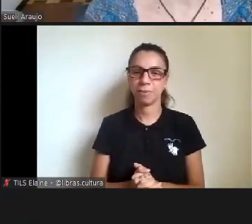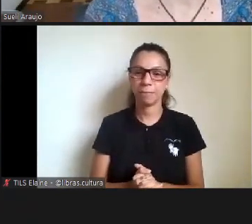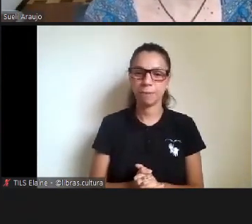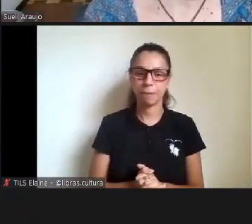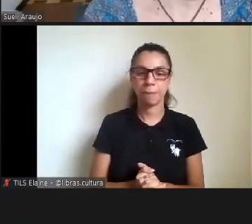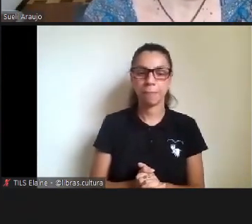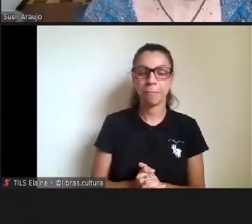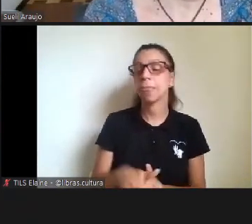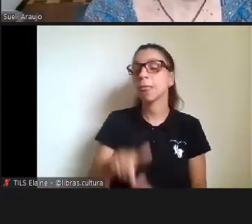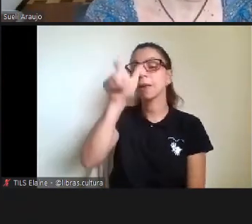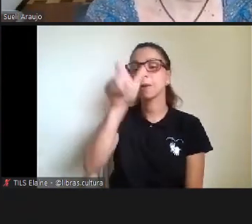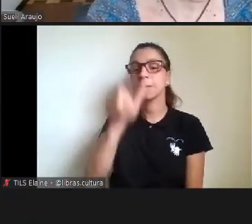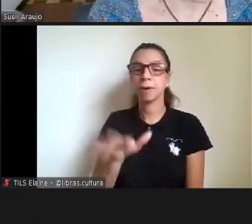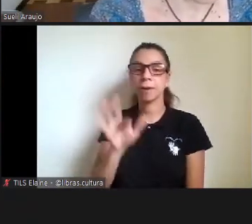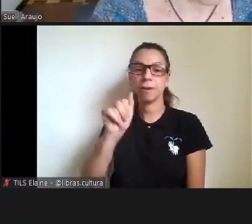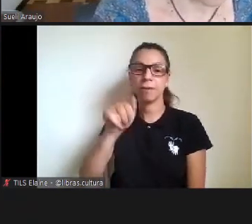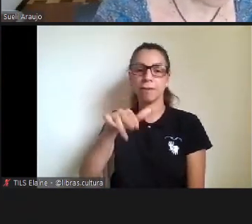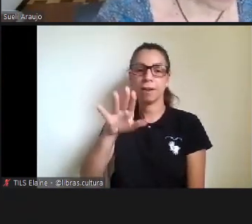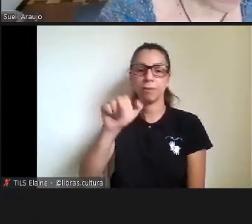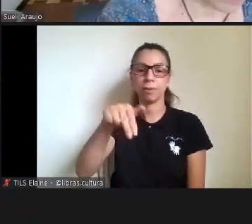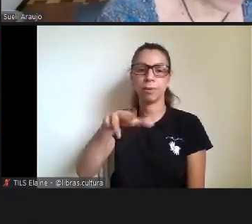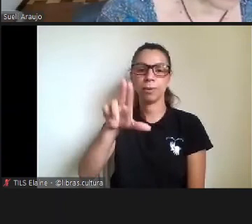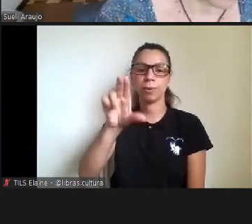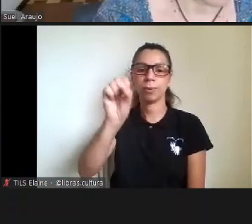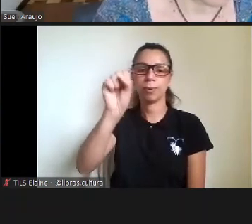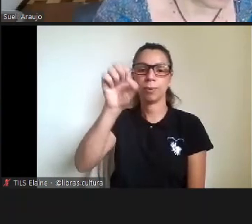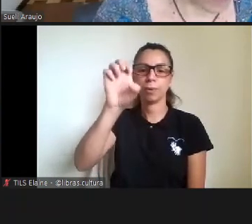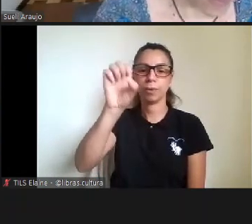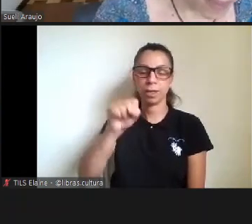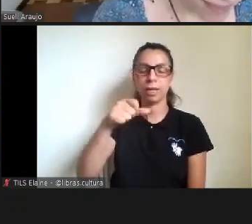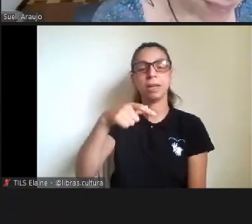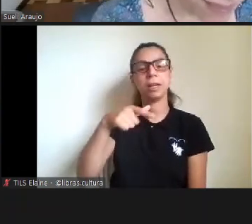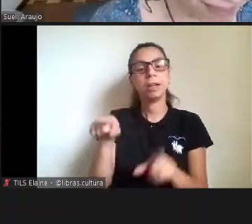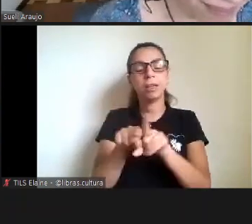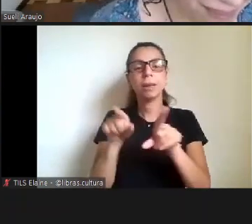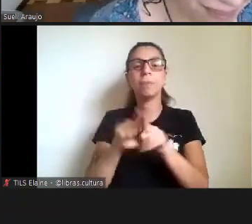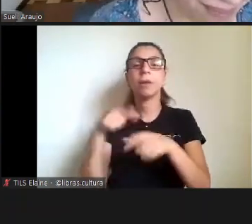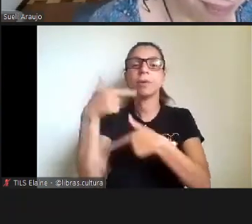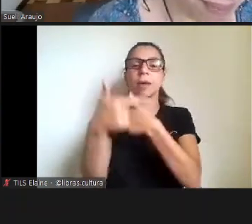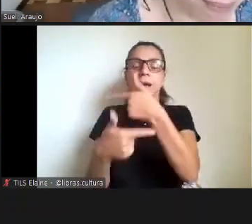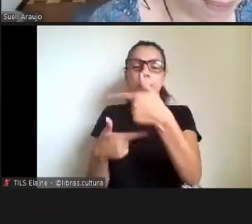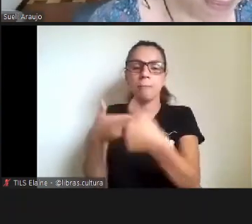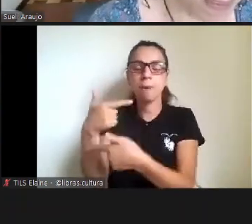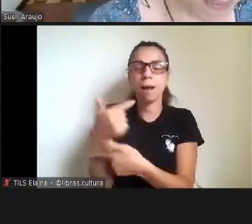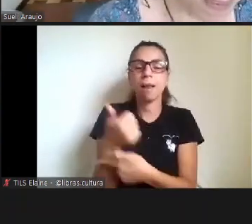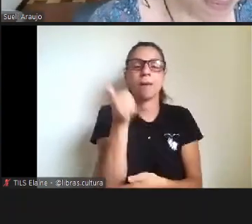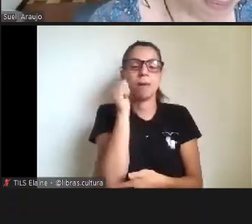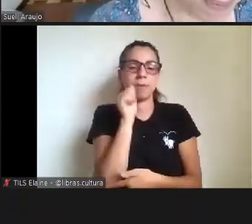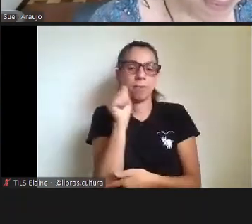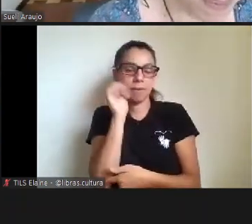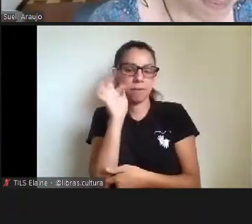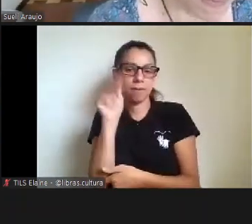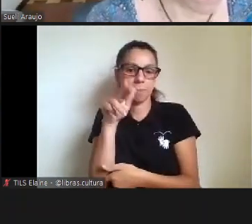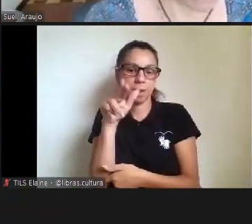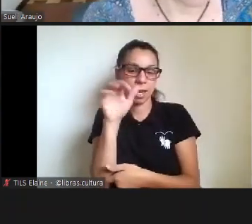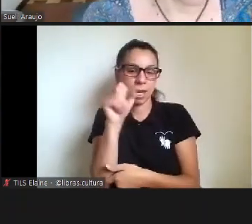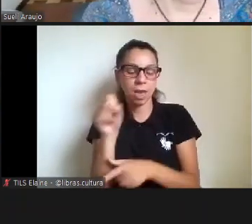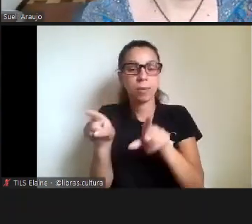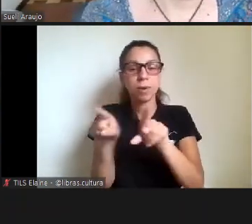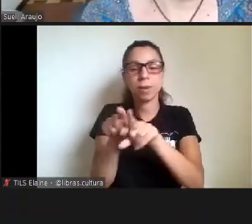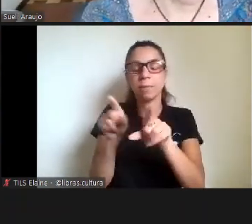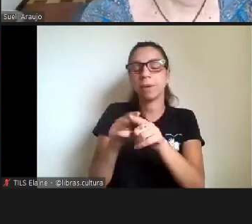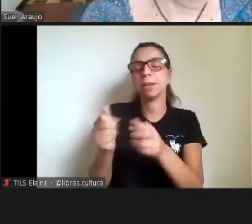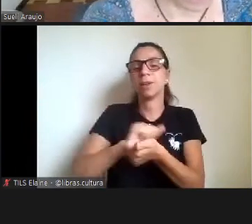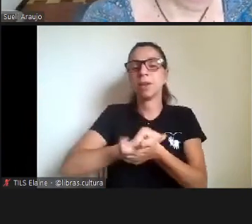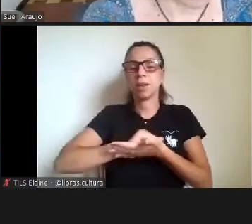Nós também conversaremos com Fábio Nunes Medeiros, que compartilhou o seu trabalho Feminino ou Cemitério de Sabonetes. Fábio é